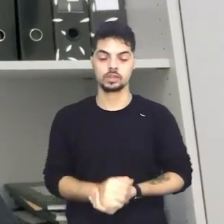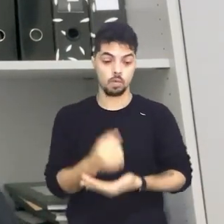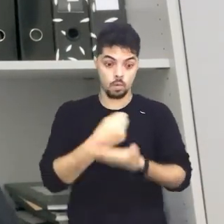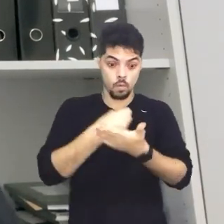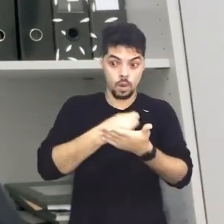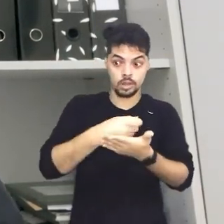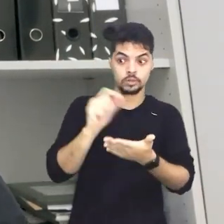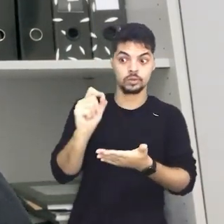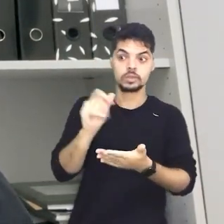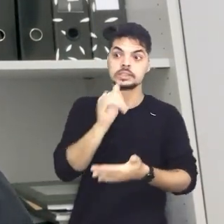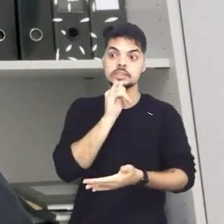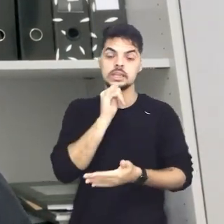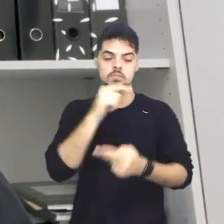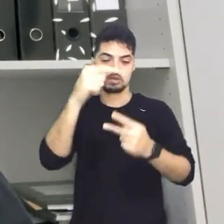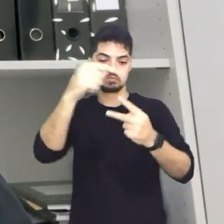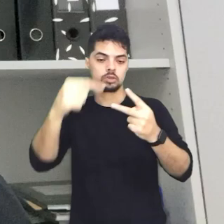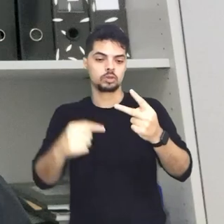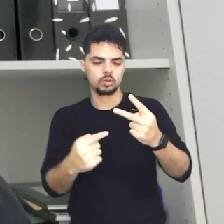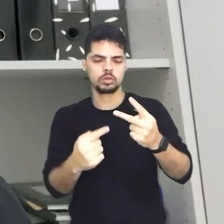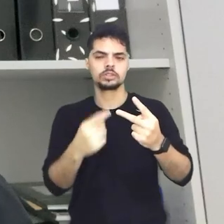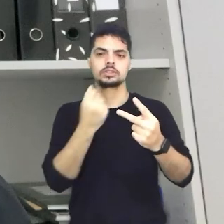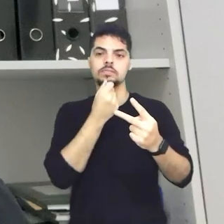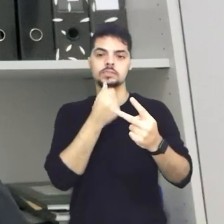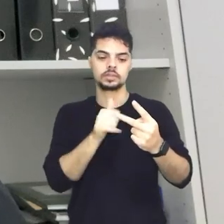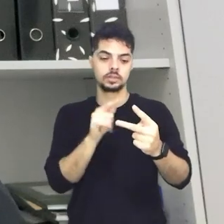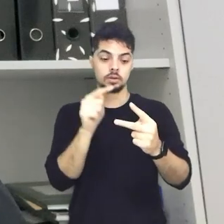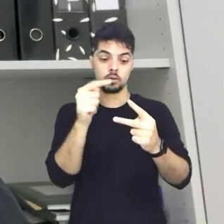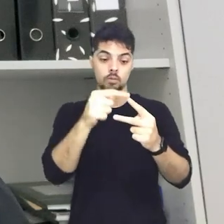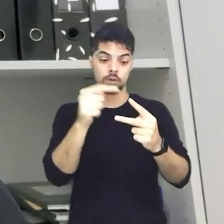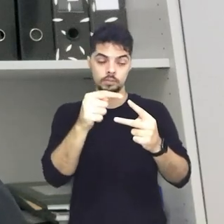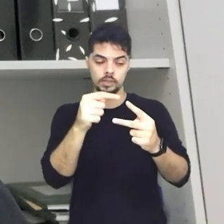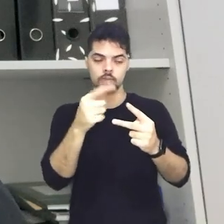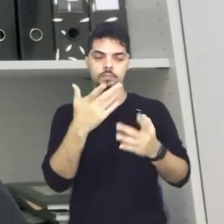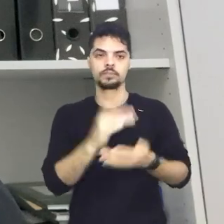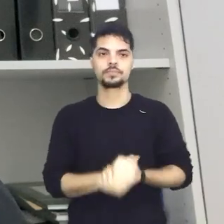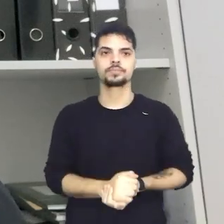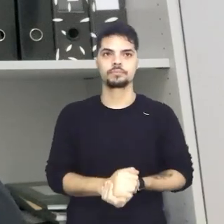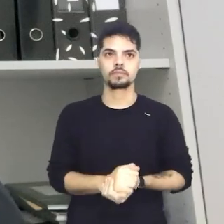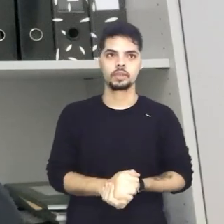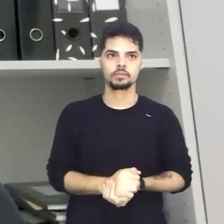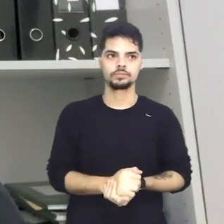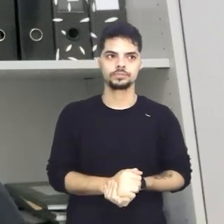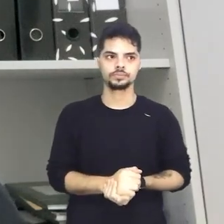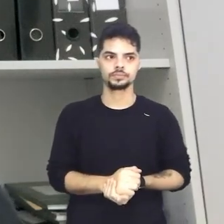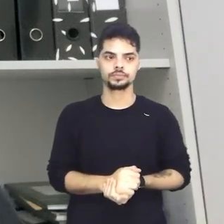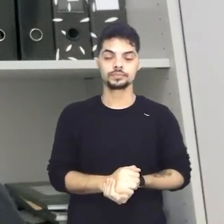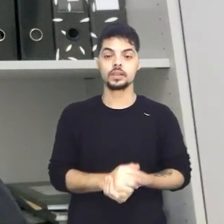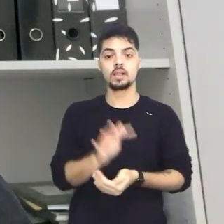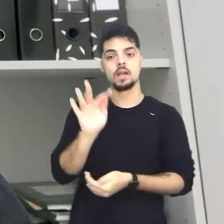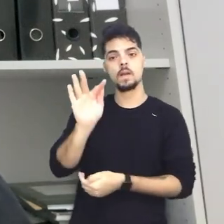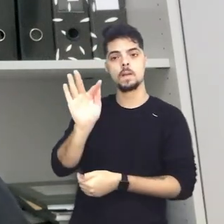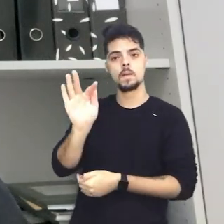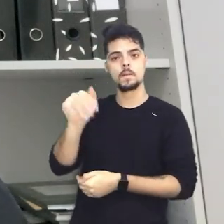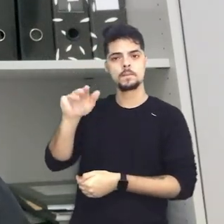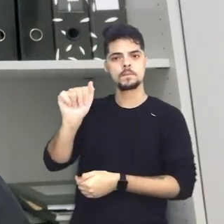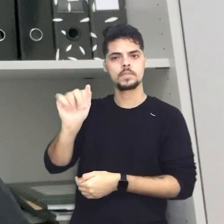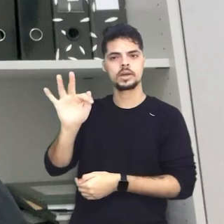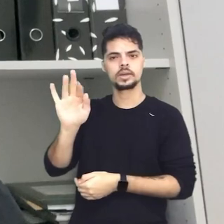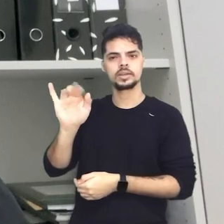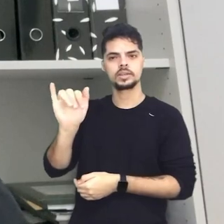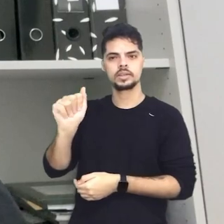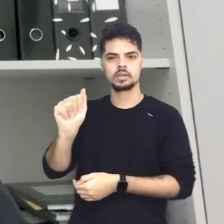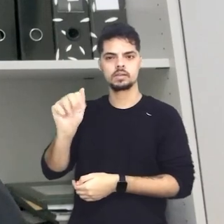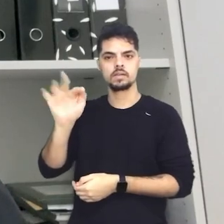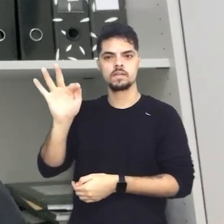cidadania. Ao longo do texto, o autor ele cita dois exemplos dessas lutas pela independência. O primeiro deles